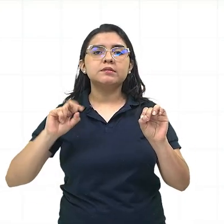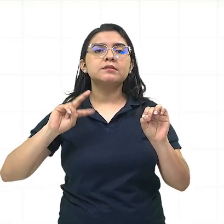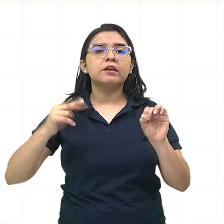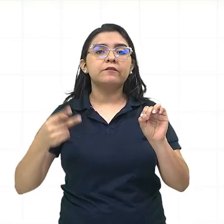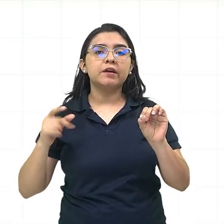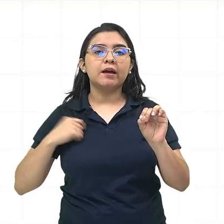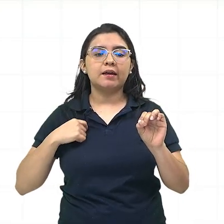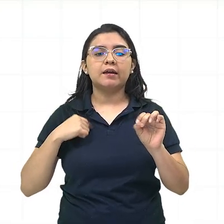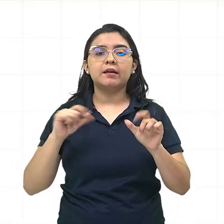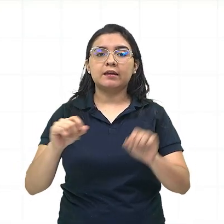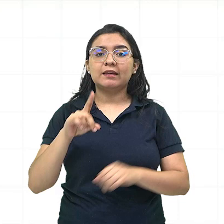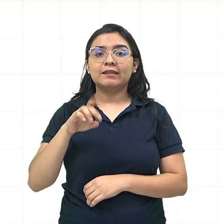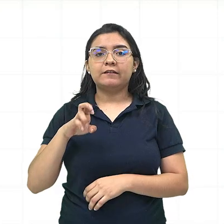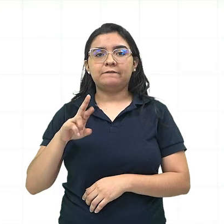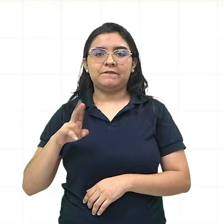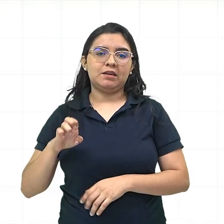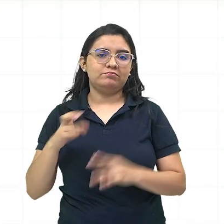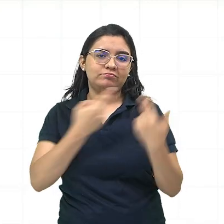significa dever,